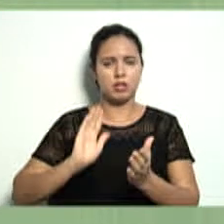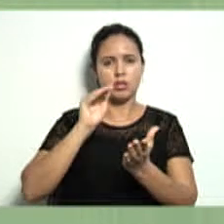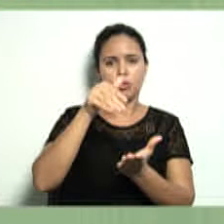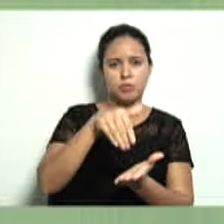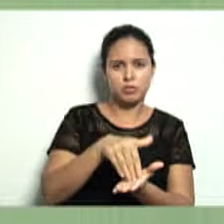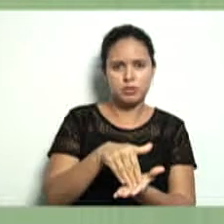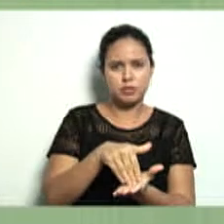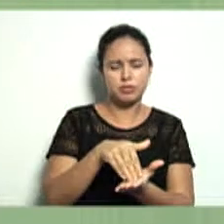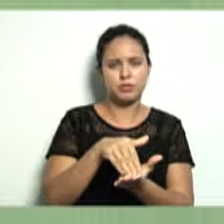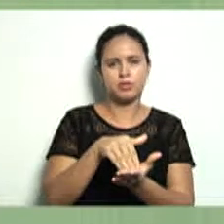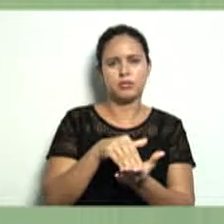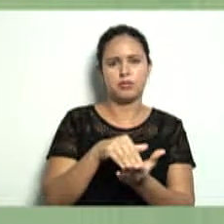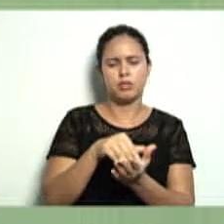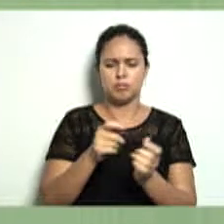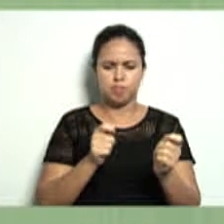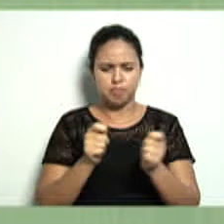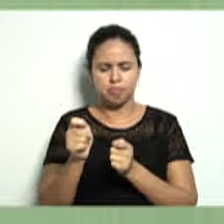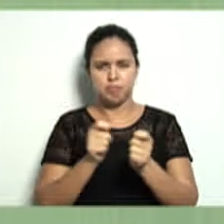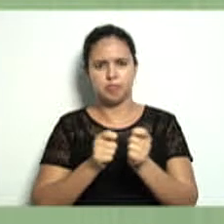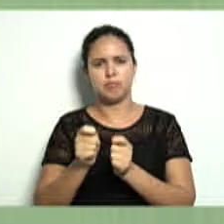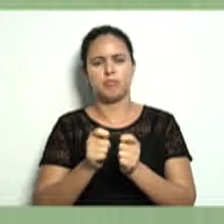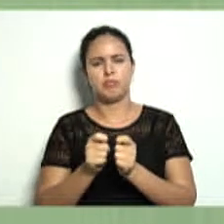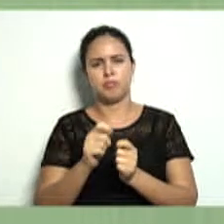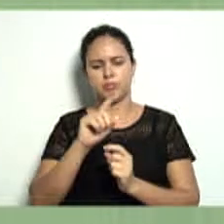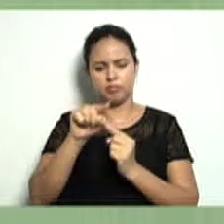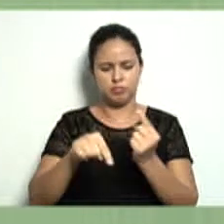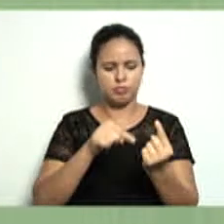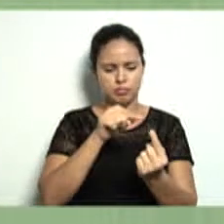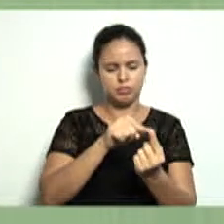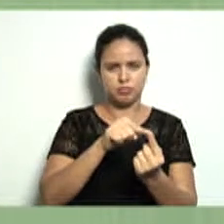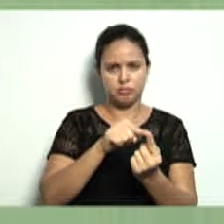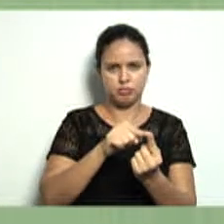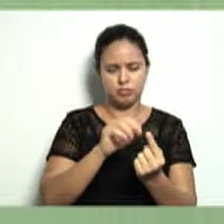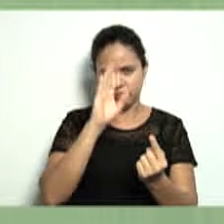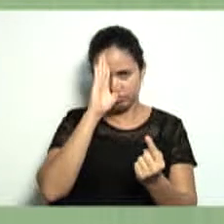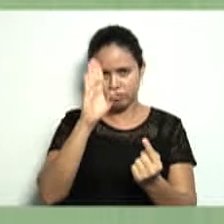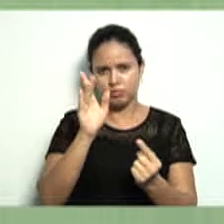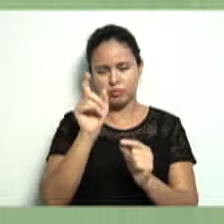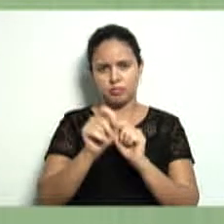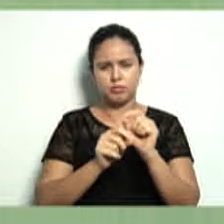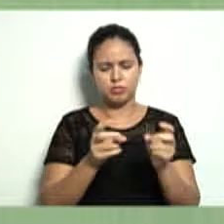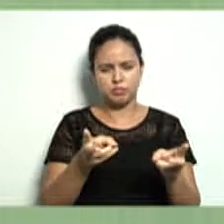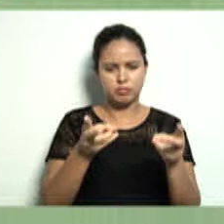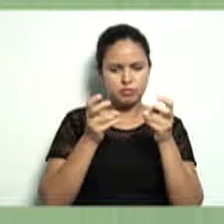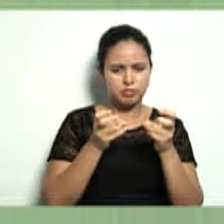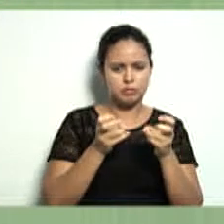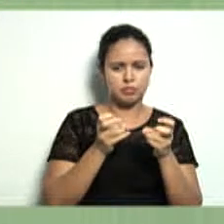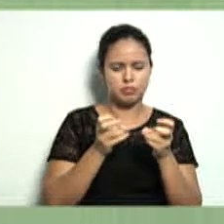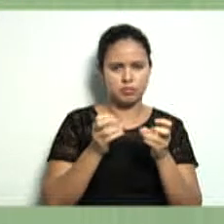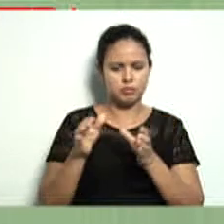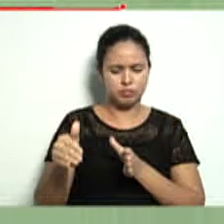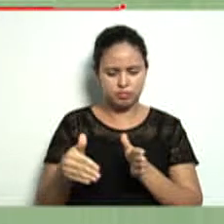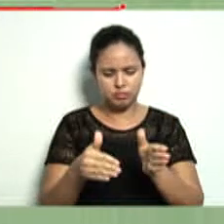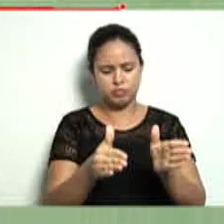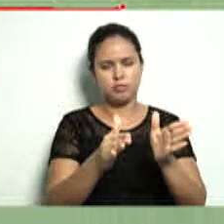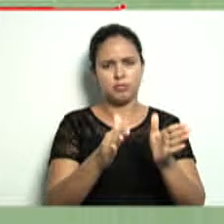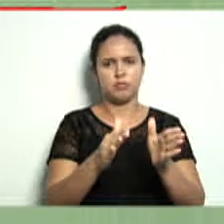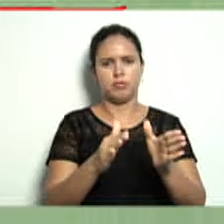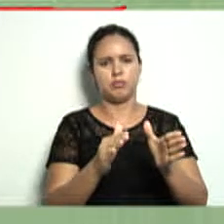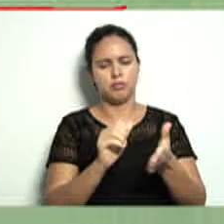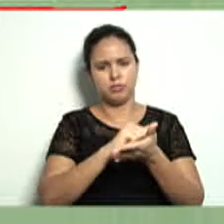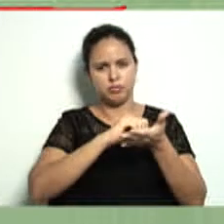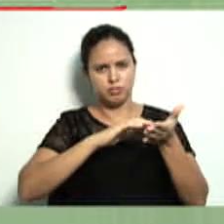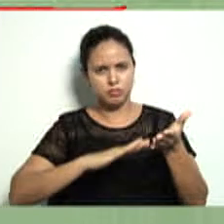última, os controles têm como objetivo primordial observar o alinhamento das ações ao